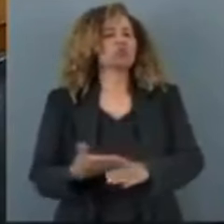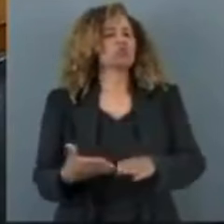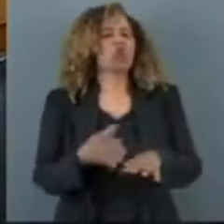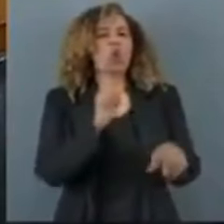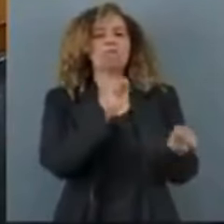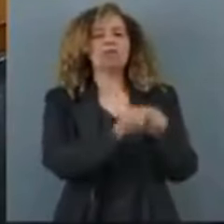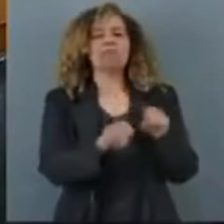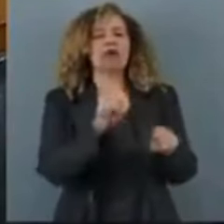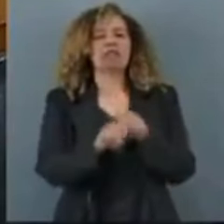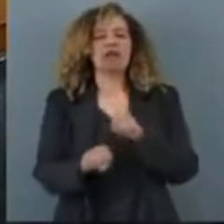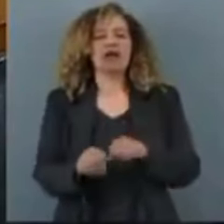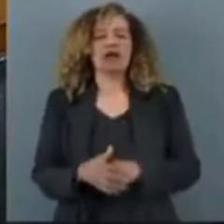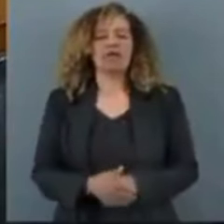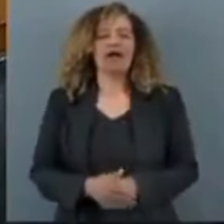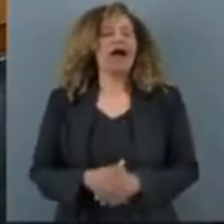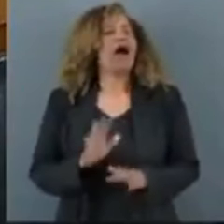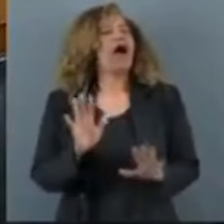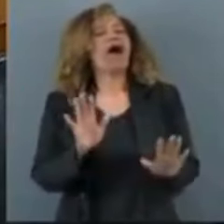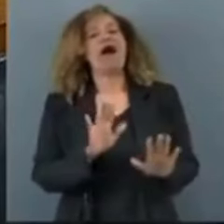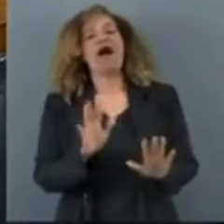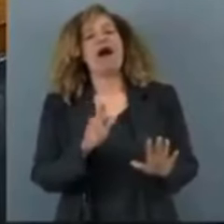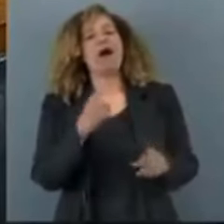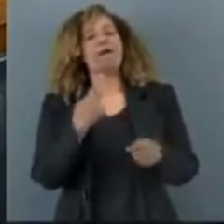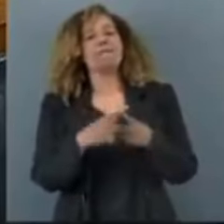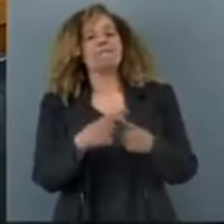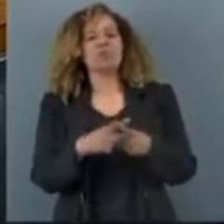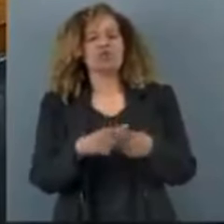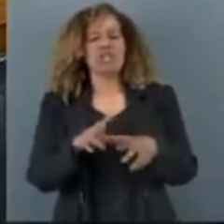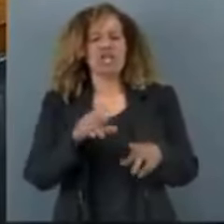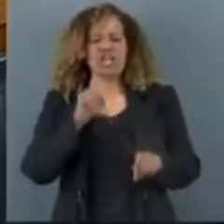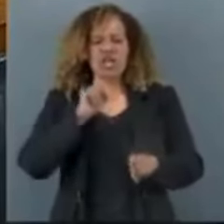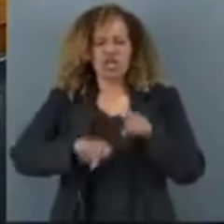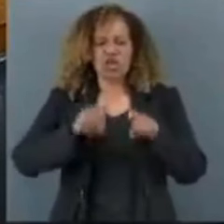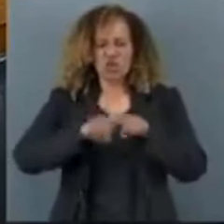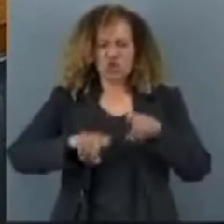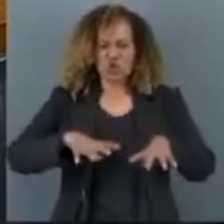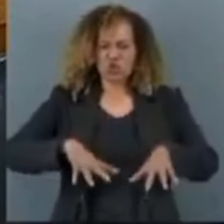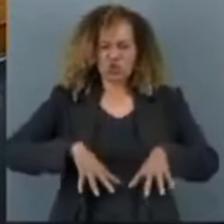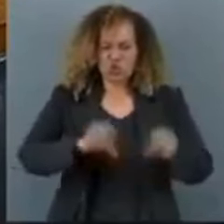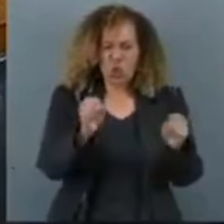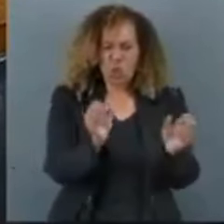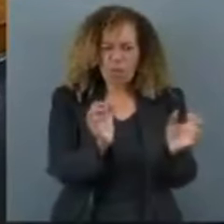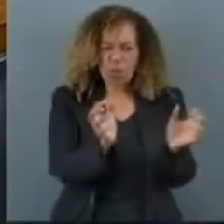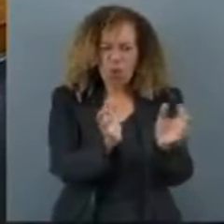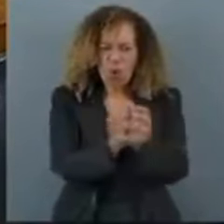Ah, faz parte da ancestralidade estupro coletivo?